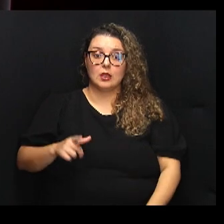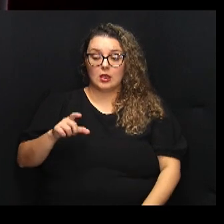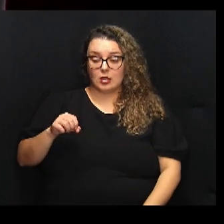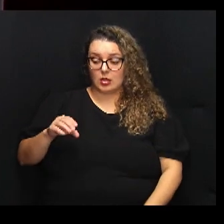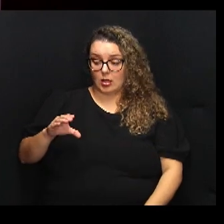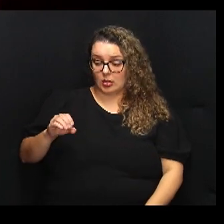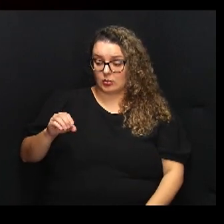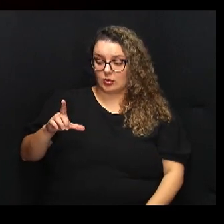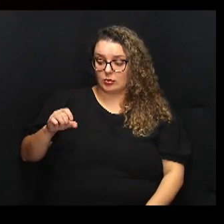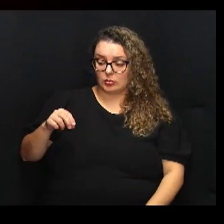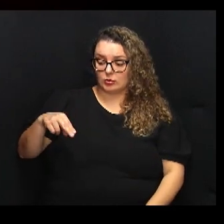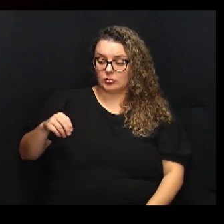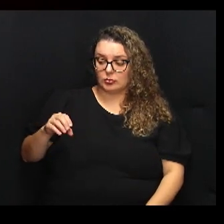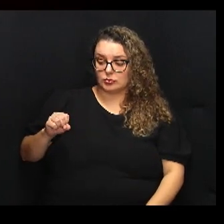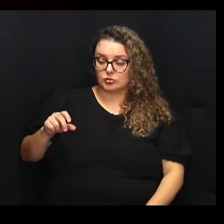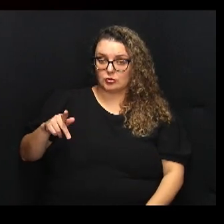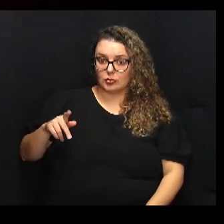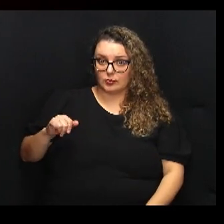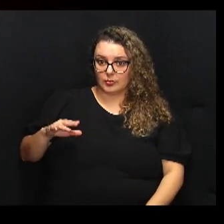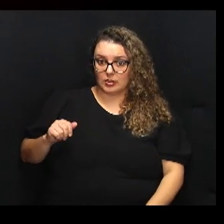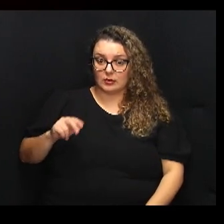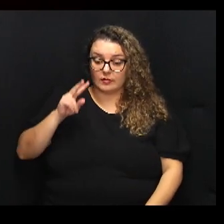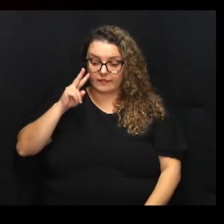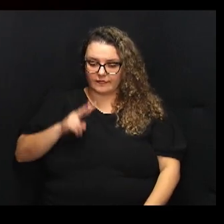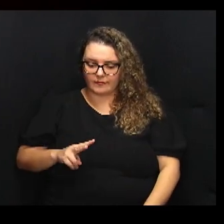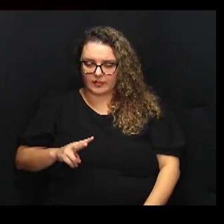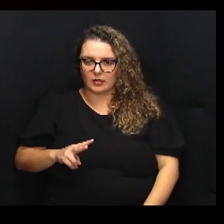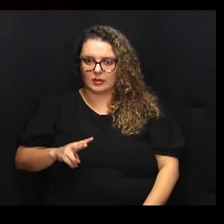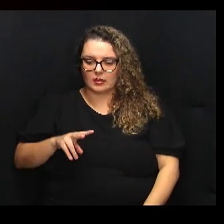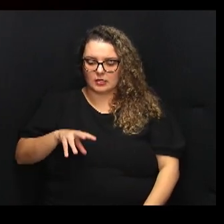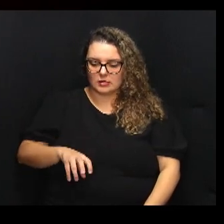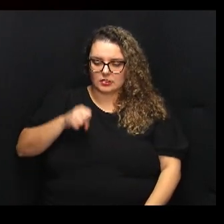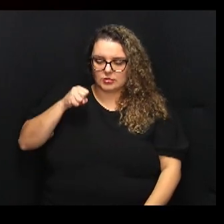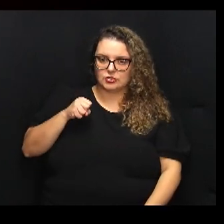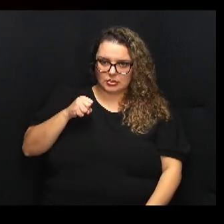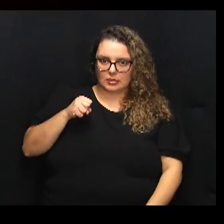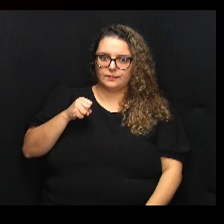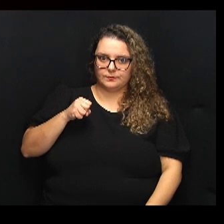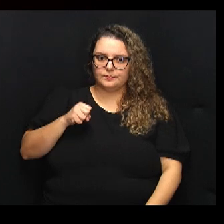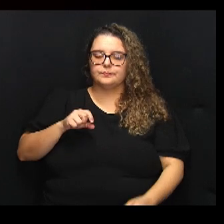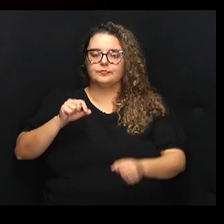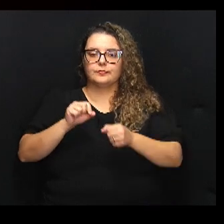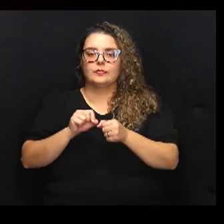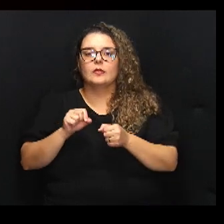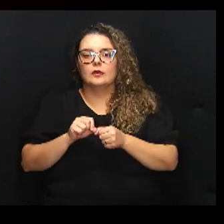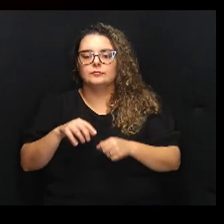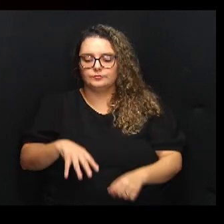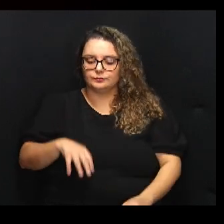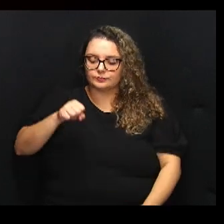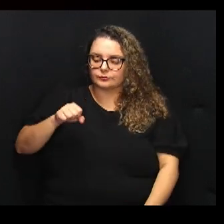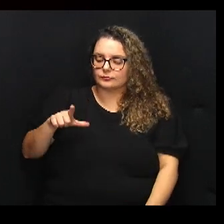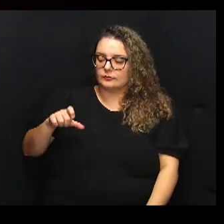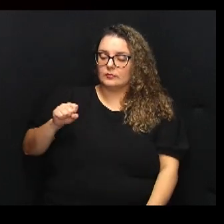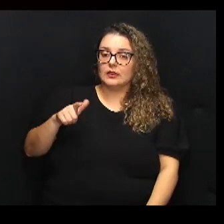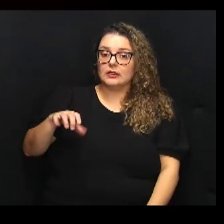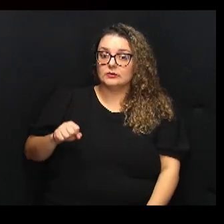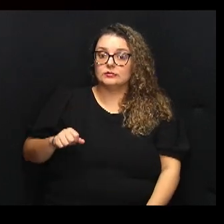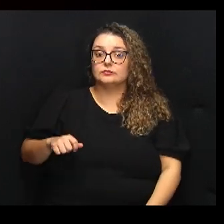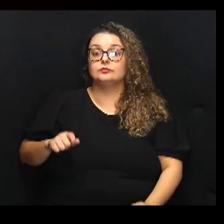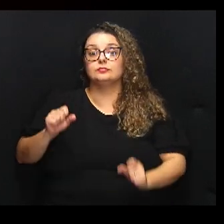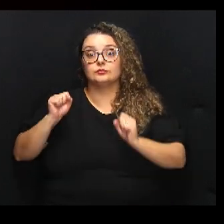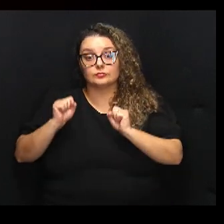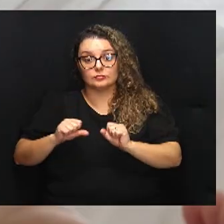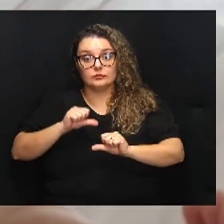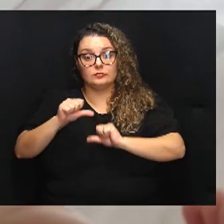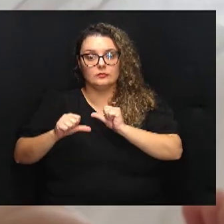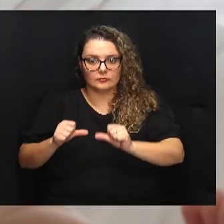identificar esse pequeno nódulo benigno e fazer retirada. Então, você faz a retirada de uma lesão que potencialmente viraria um